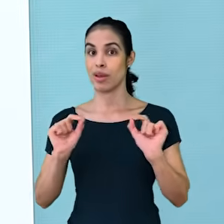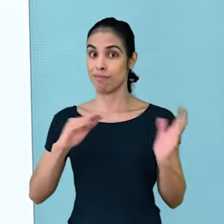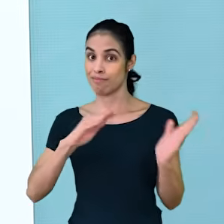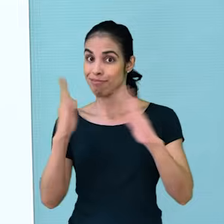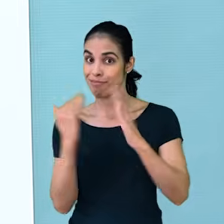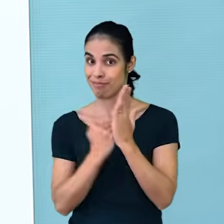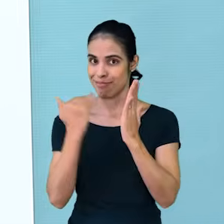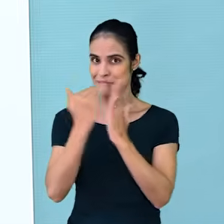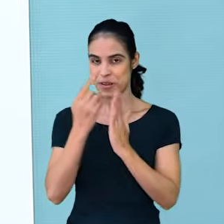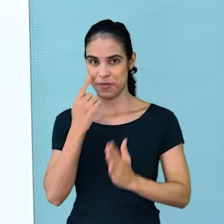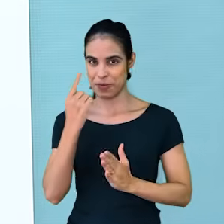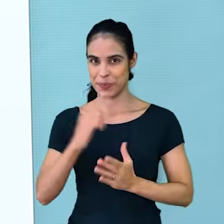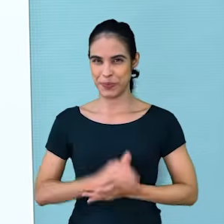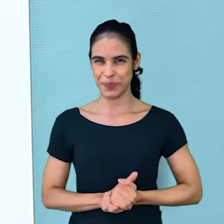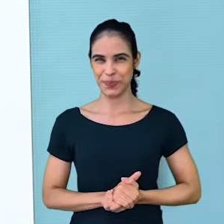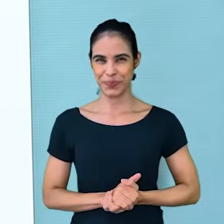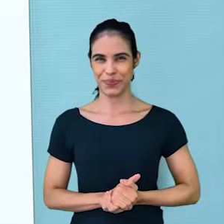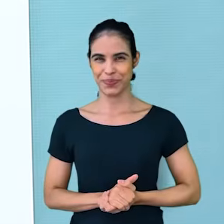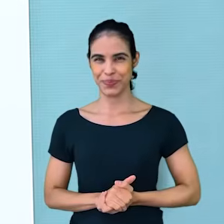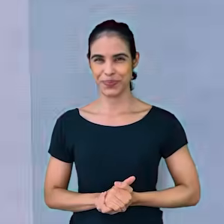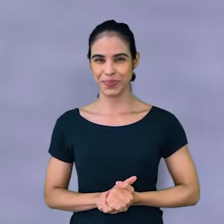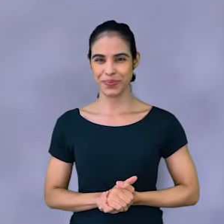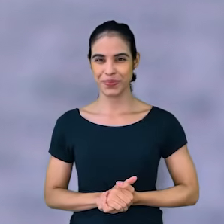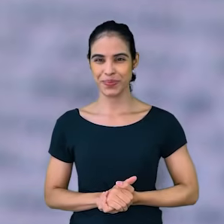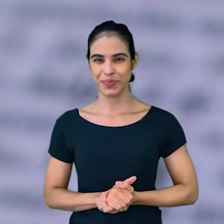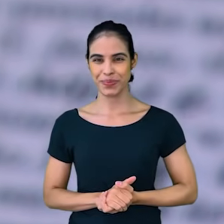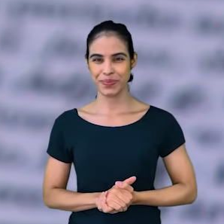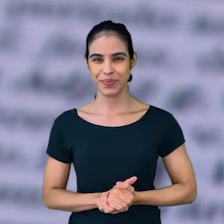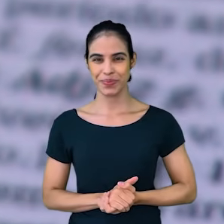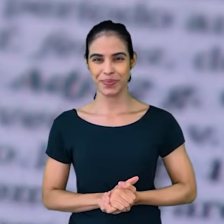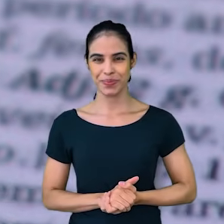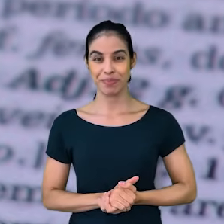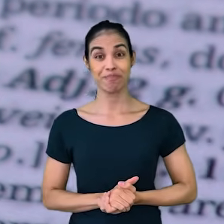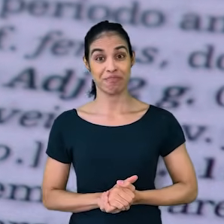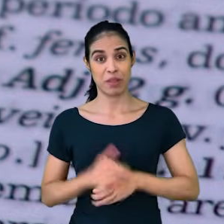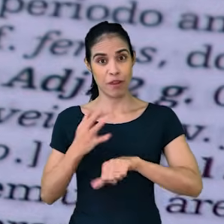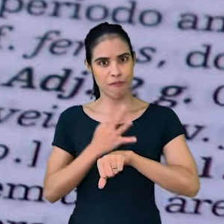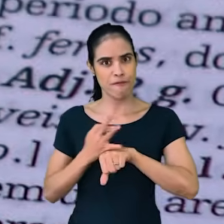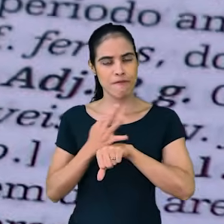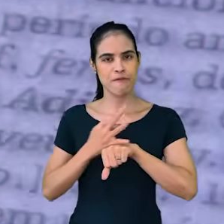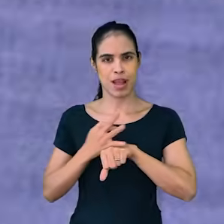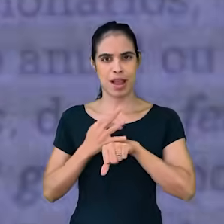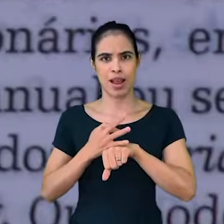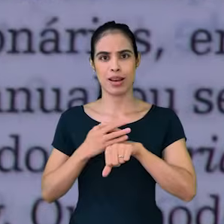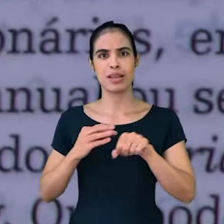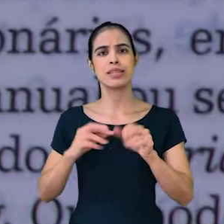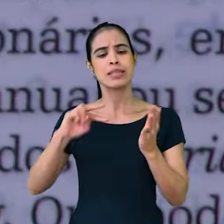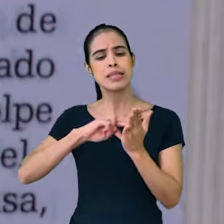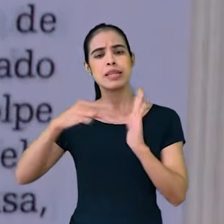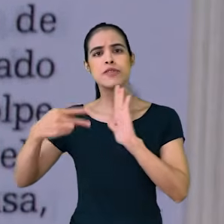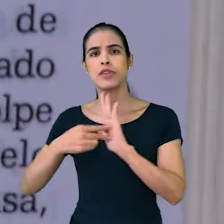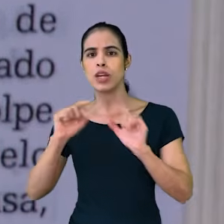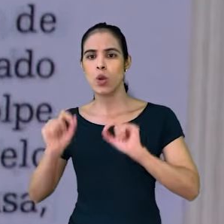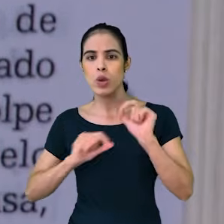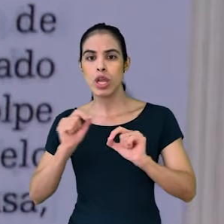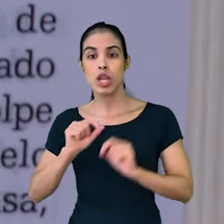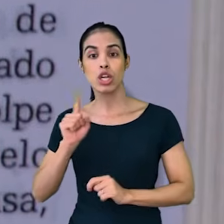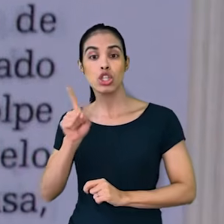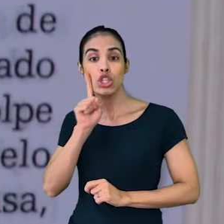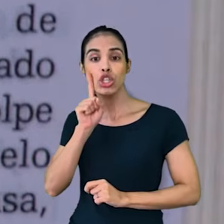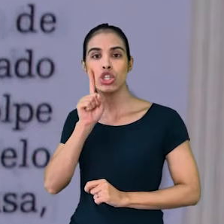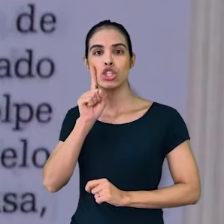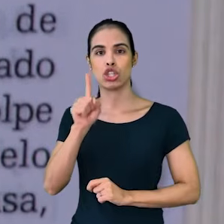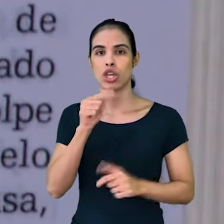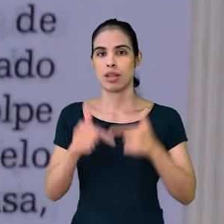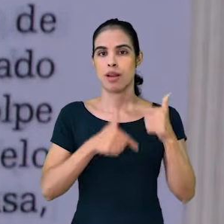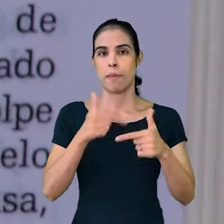Gomes preparou uma reportagem especial. Confira. Ao pé da letra, ela é fria. Os dias em que